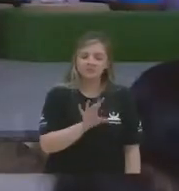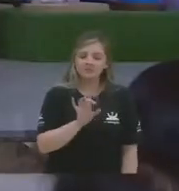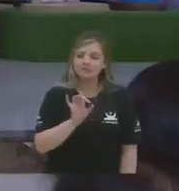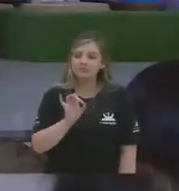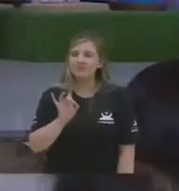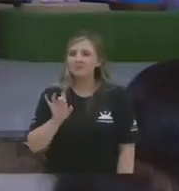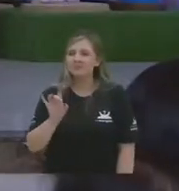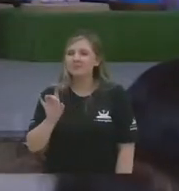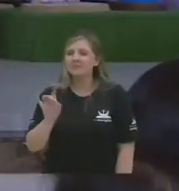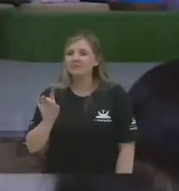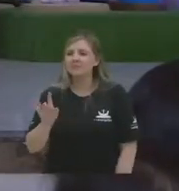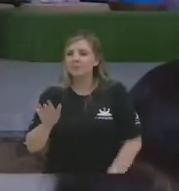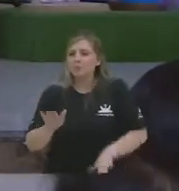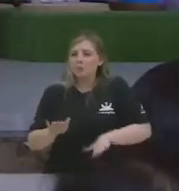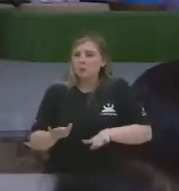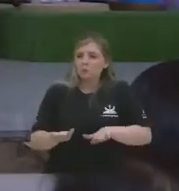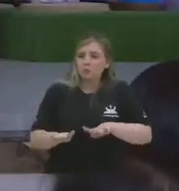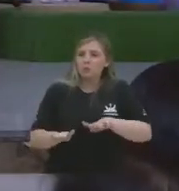no meu caminho,